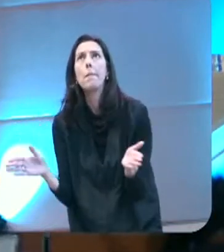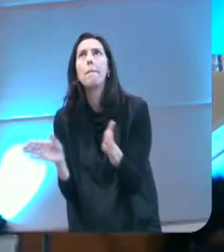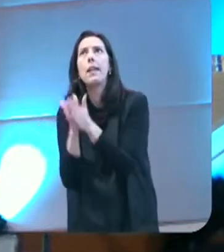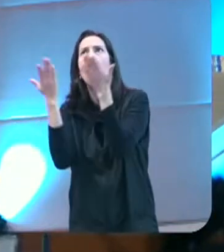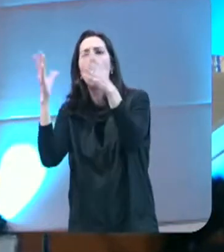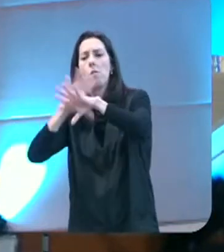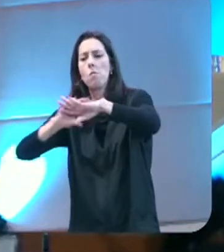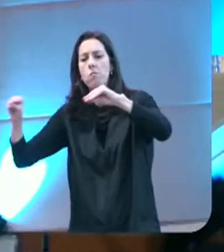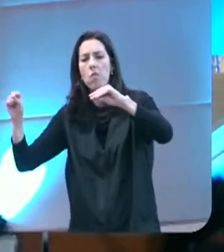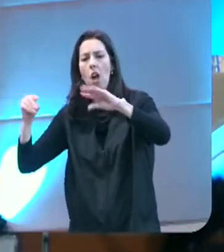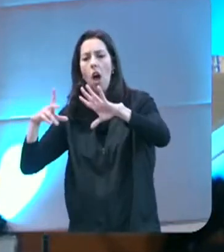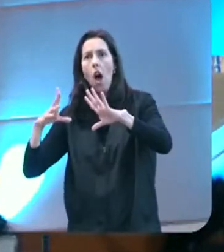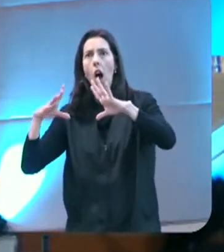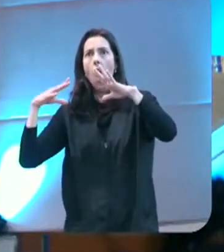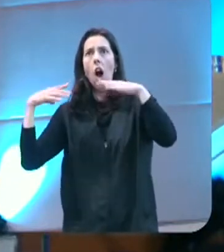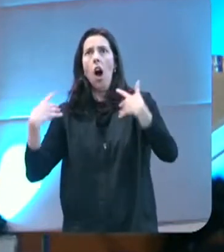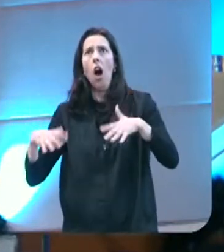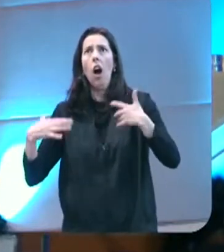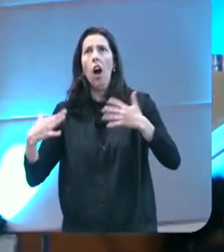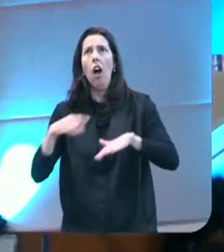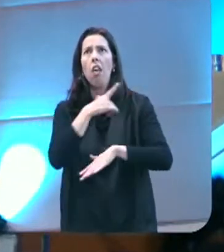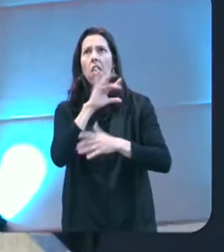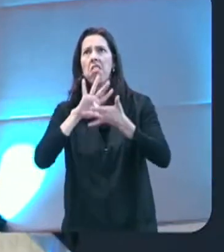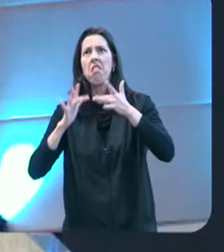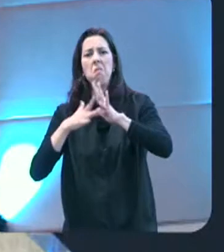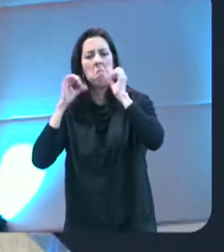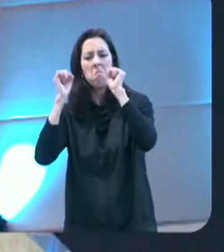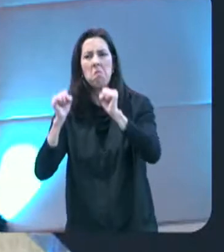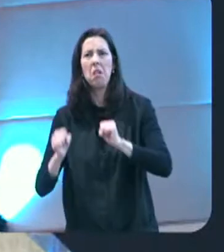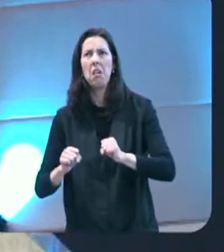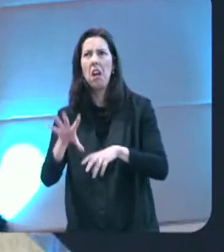de Jesus, do poder de Jesus sobre a sua vida.